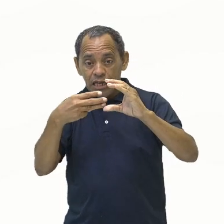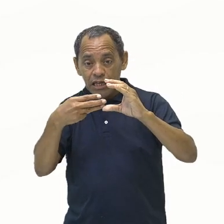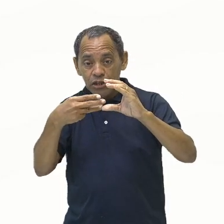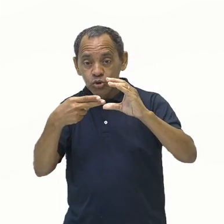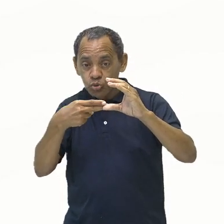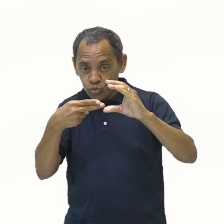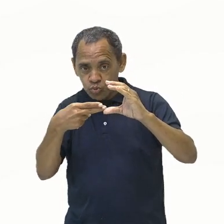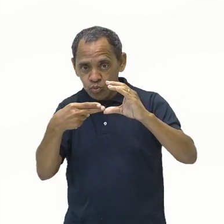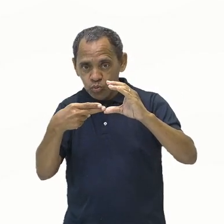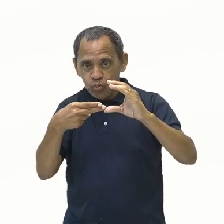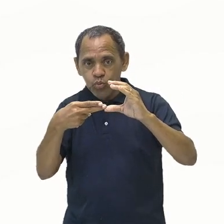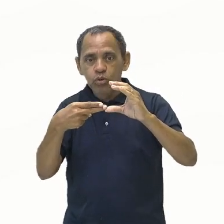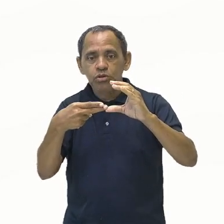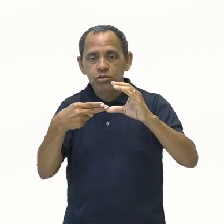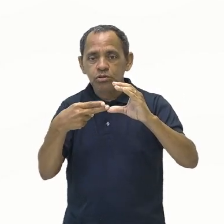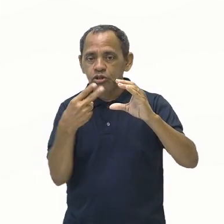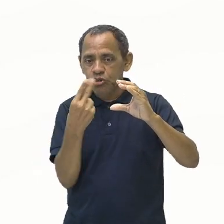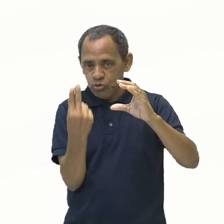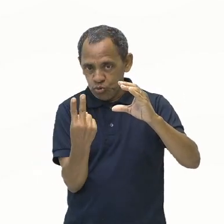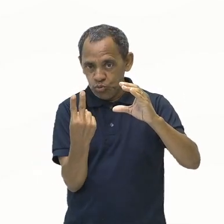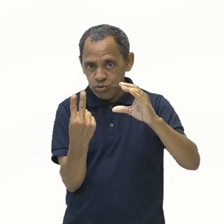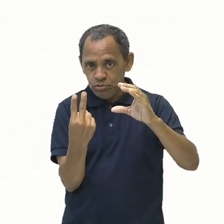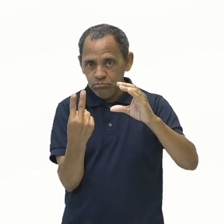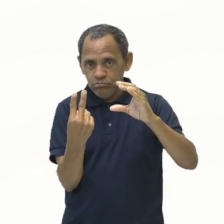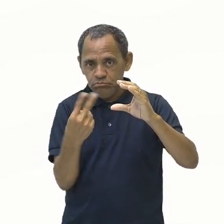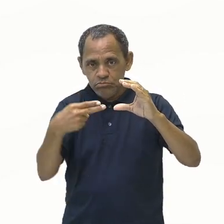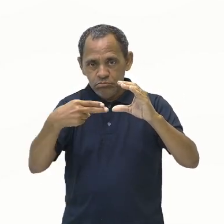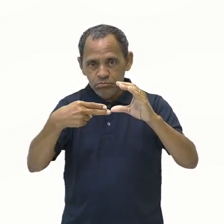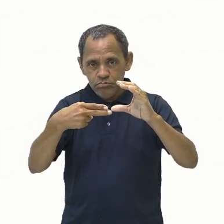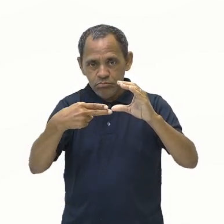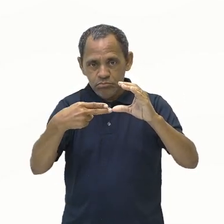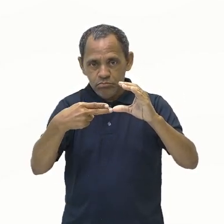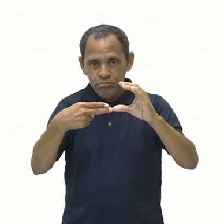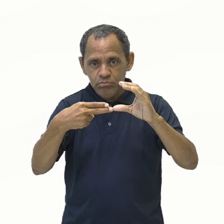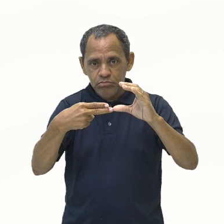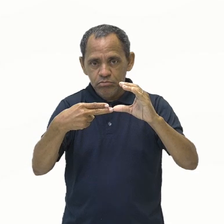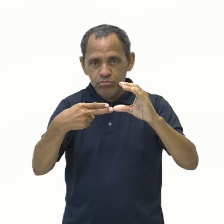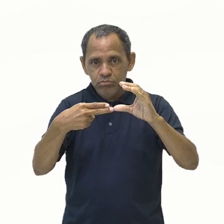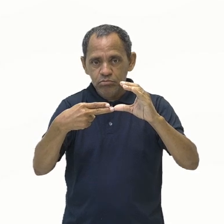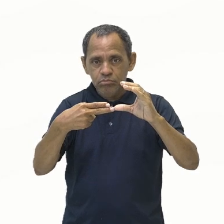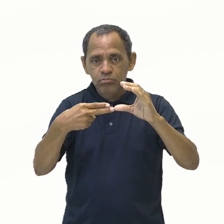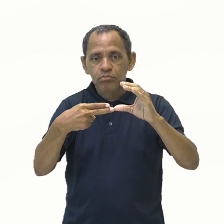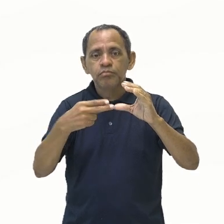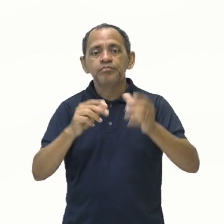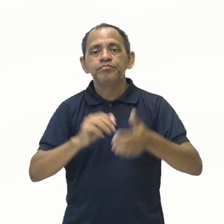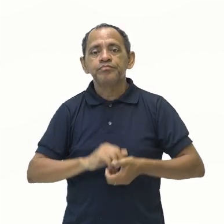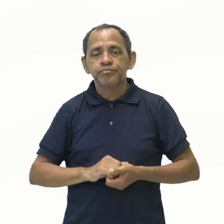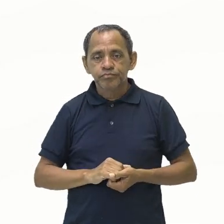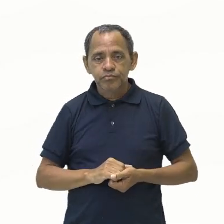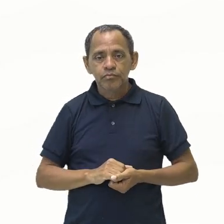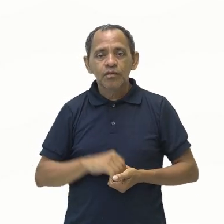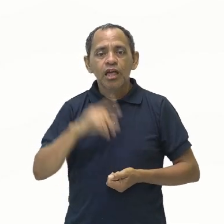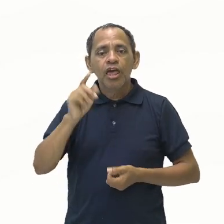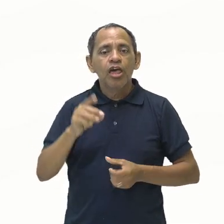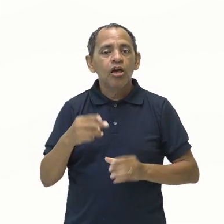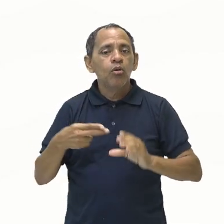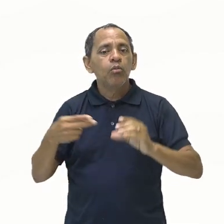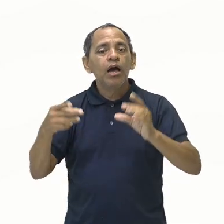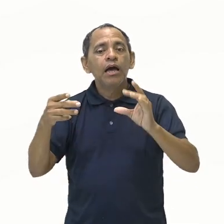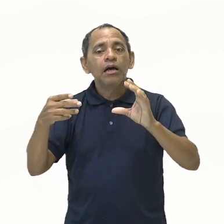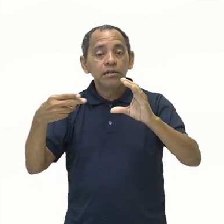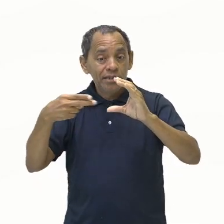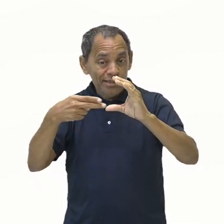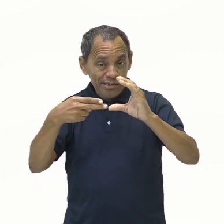Então quando a gente junta esses 2 traços, a gente junta esses traços e diz que é uma ligação.